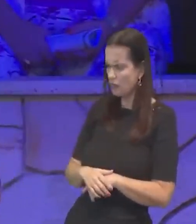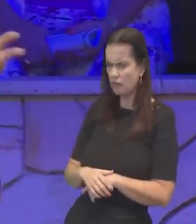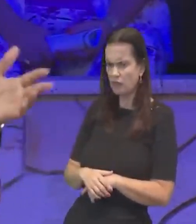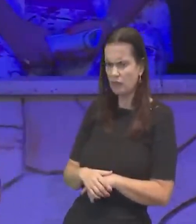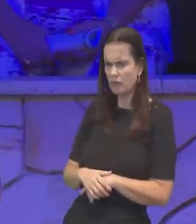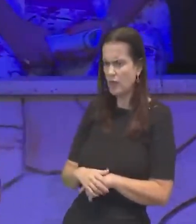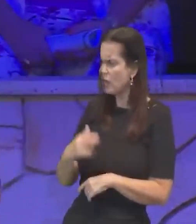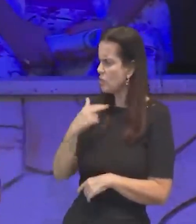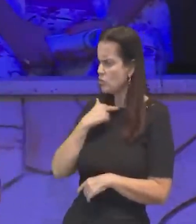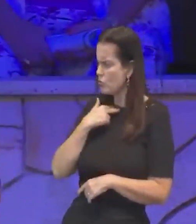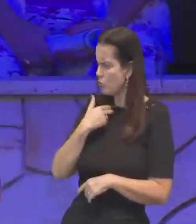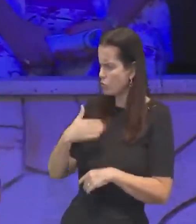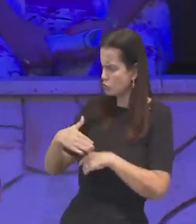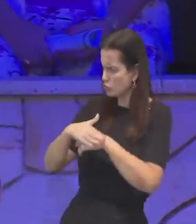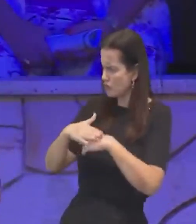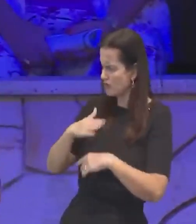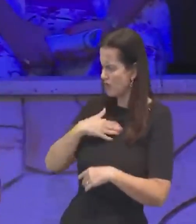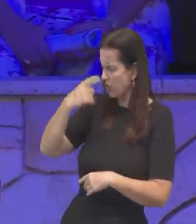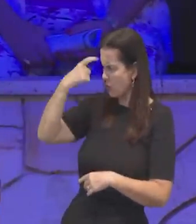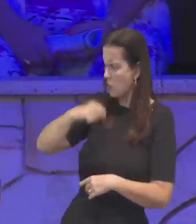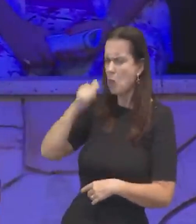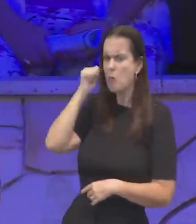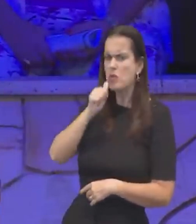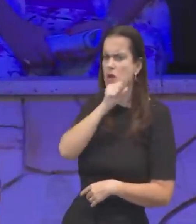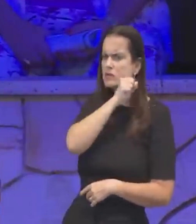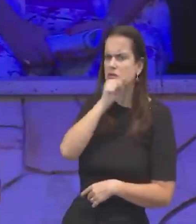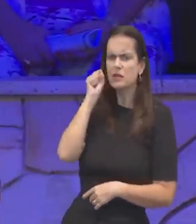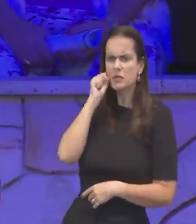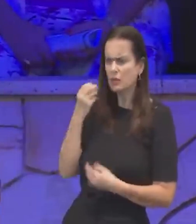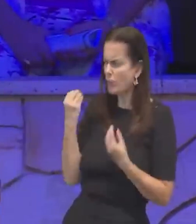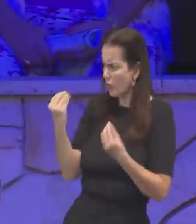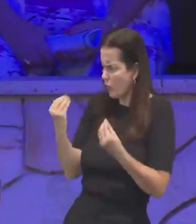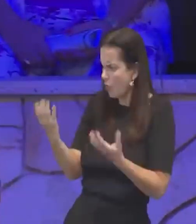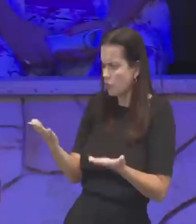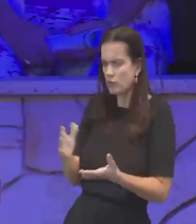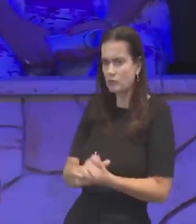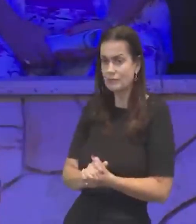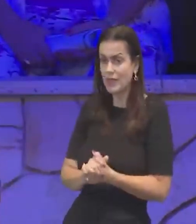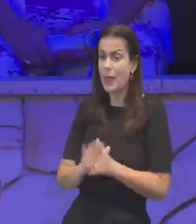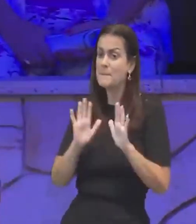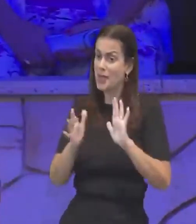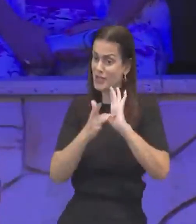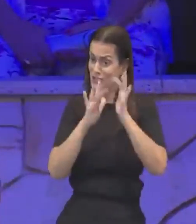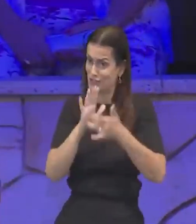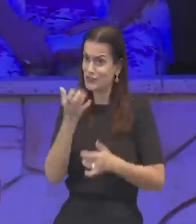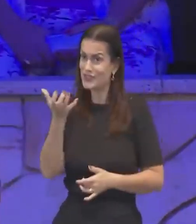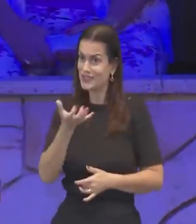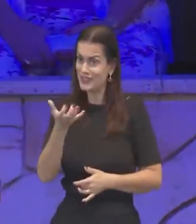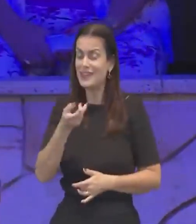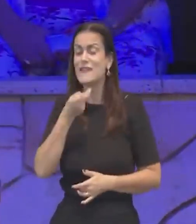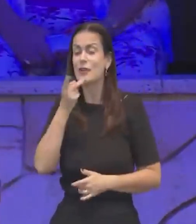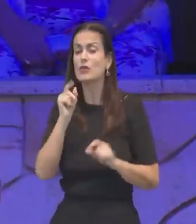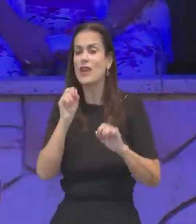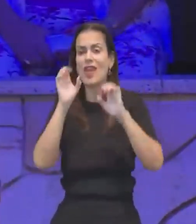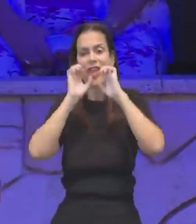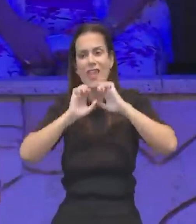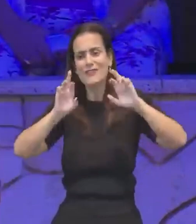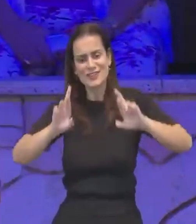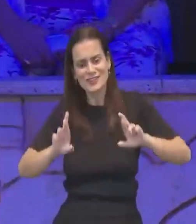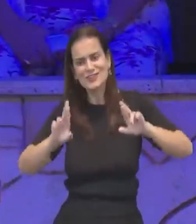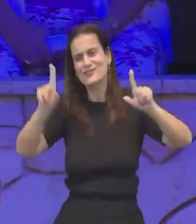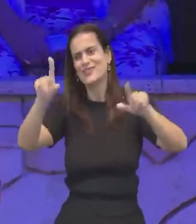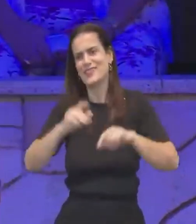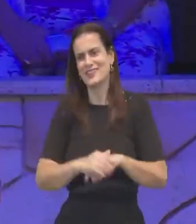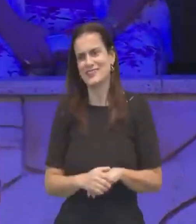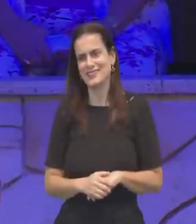judeu não pode conversar com uma mulher samaritana? Mas o que Jesus queria mostrar é que o Evangelho não era o